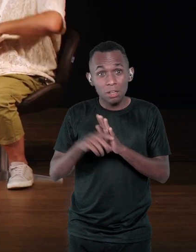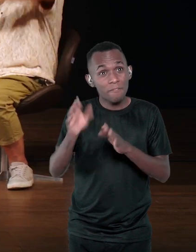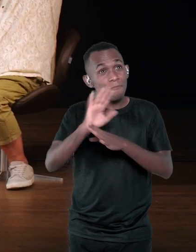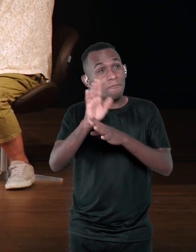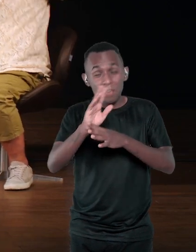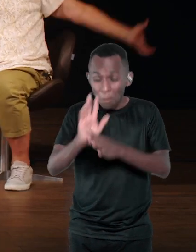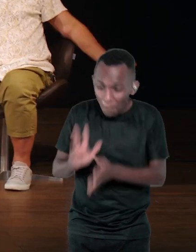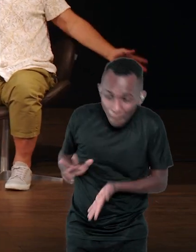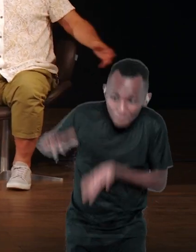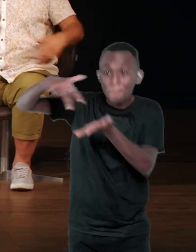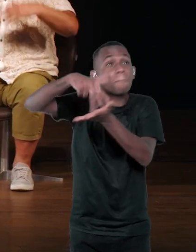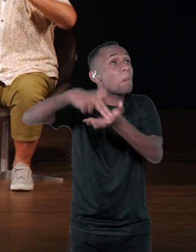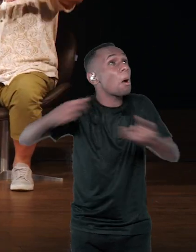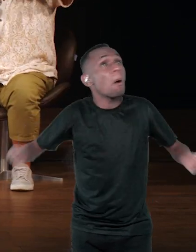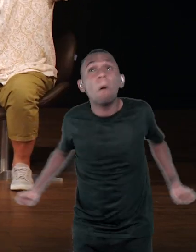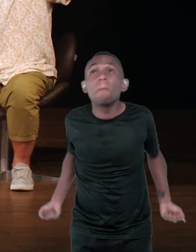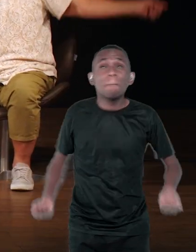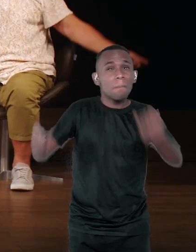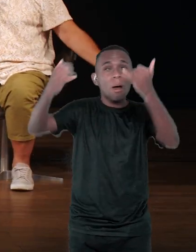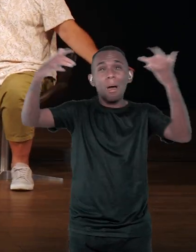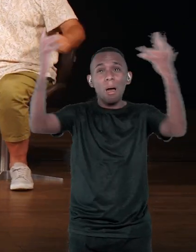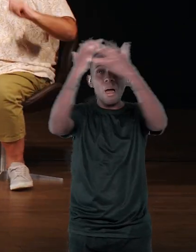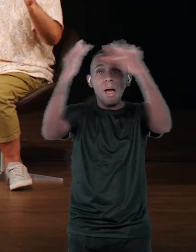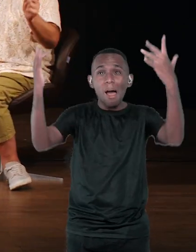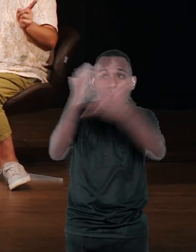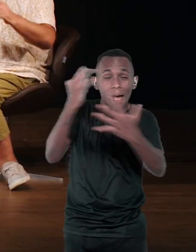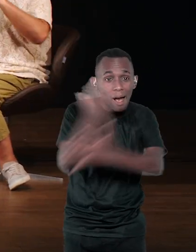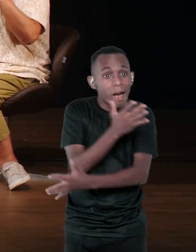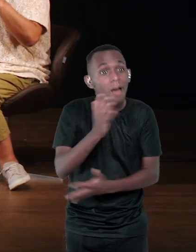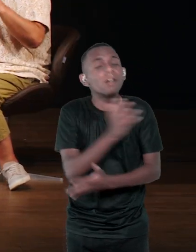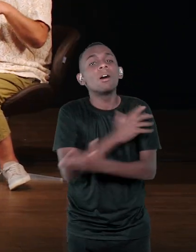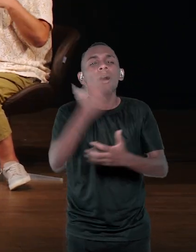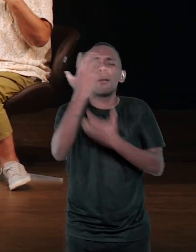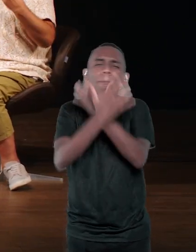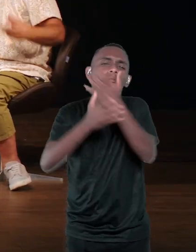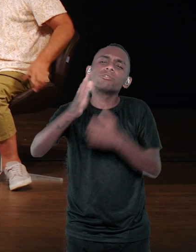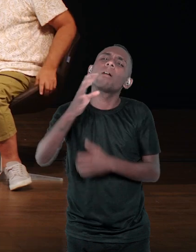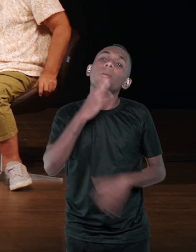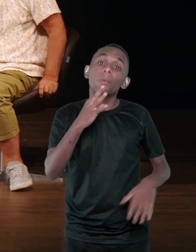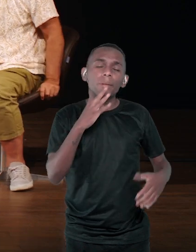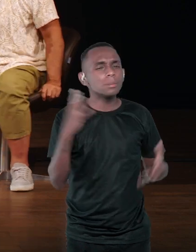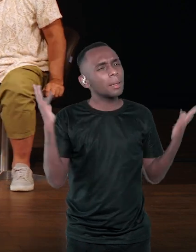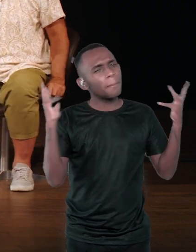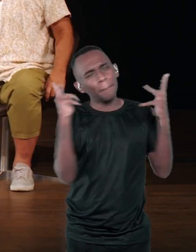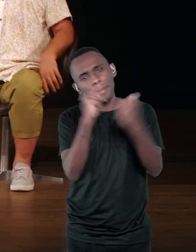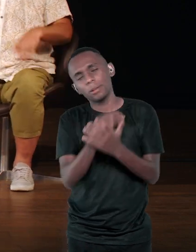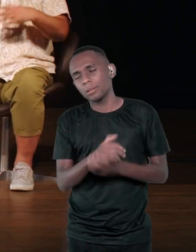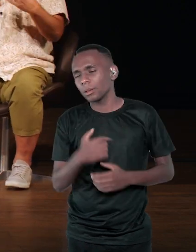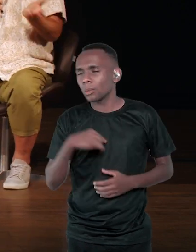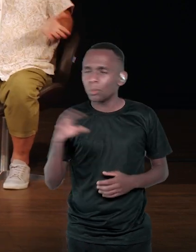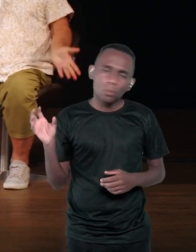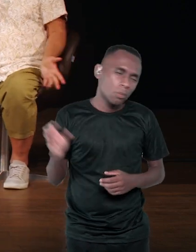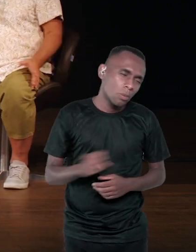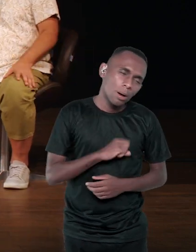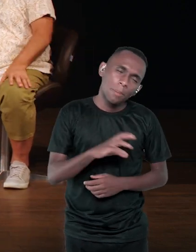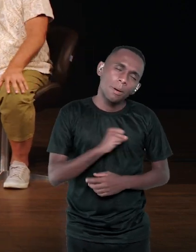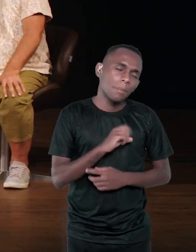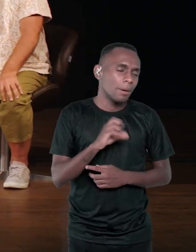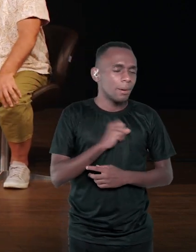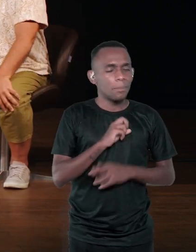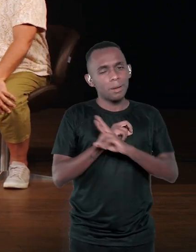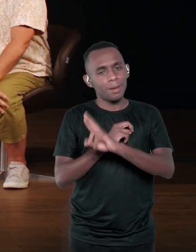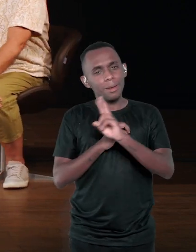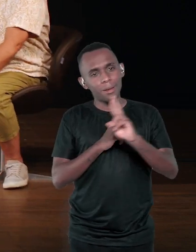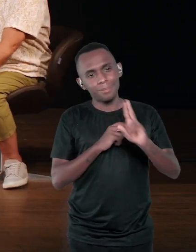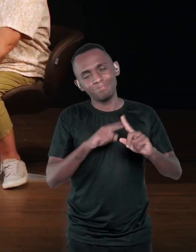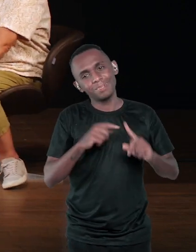uou! Joga papel no meio do cinema. A música já conhece, já vira, é a coisa mais maravilhosa. Então, eu amo Bollywood, mas eu, infelizmente, nunca